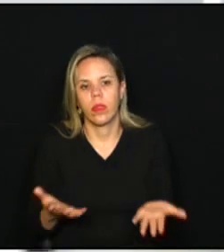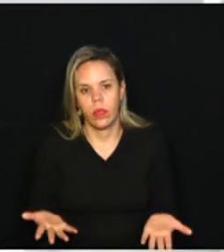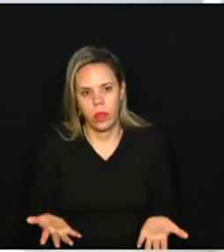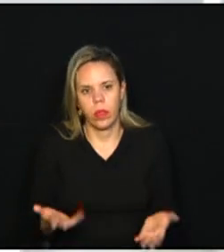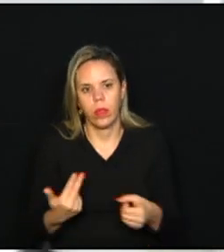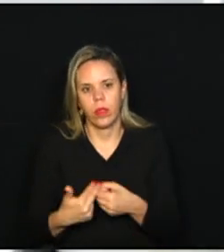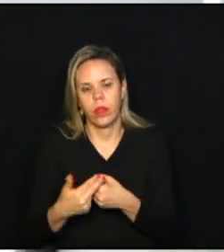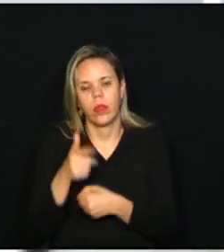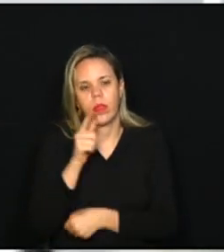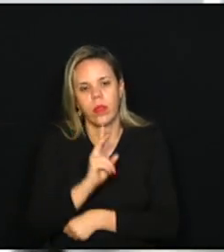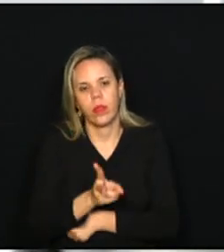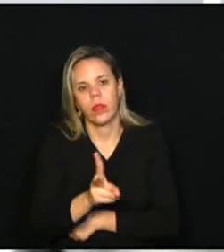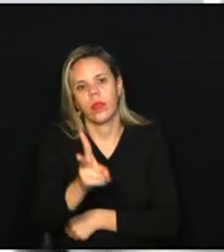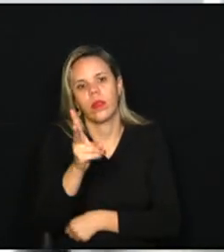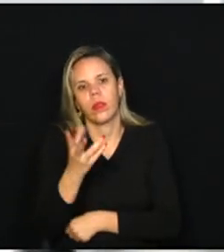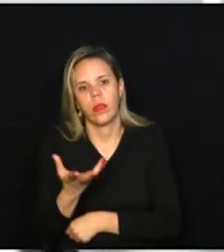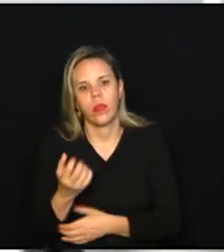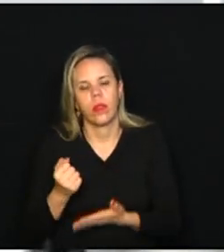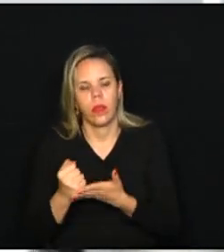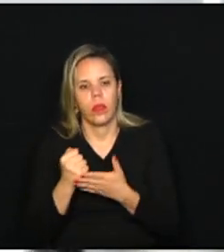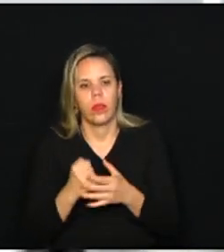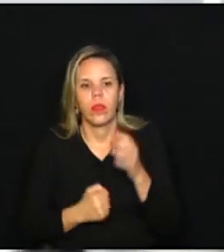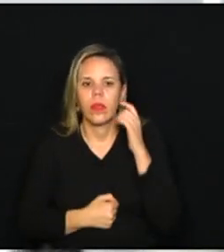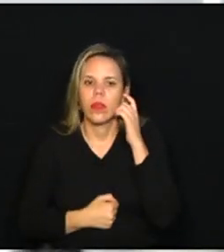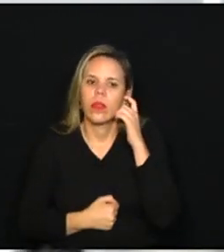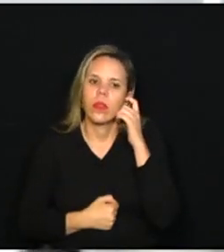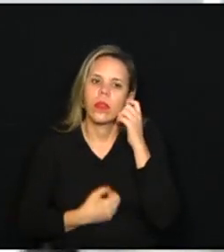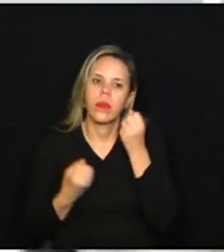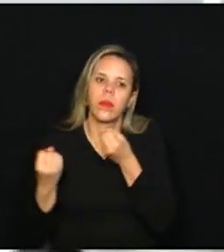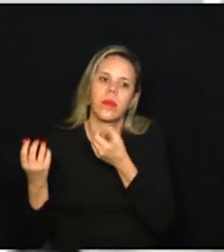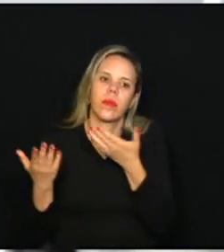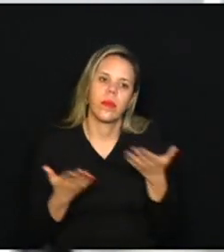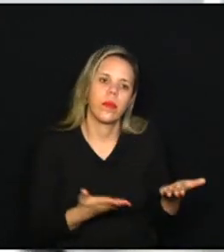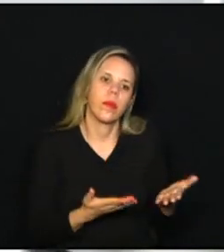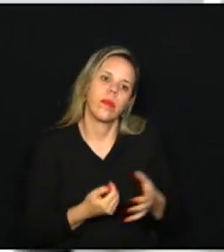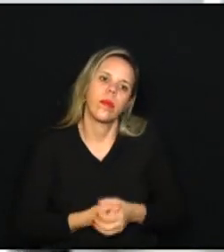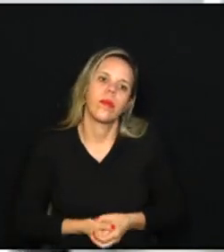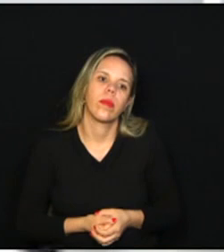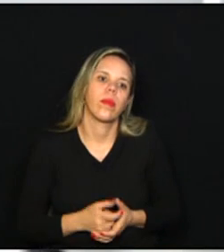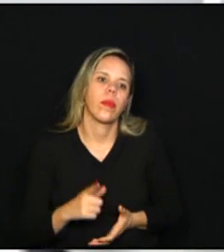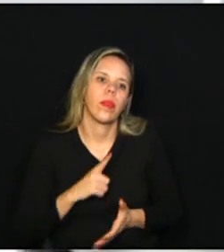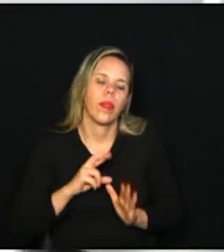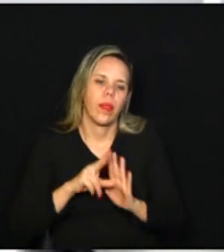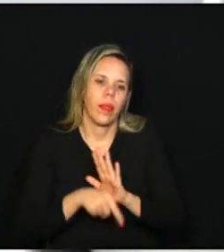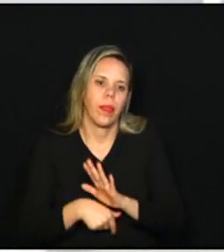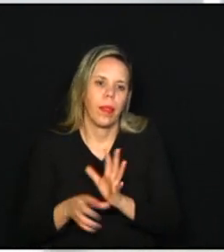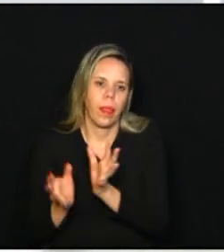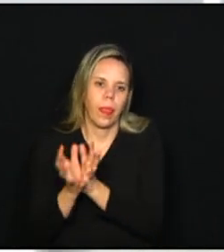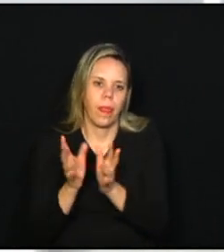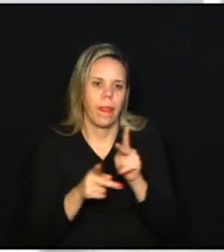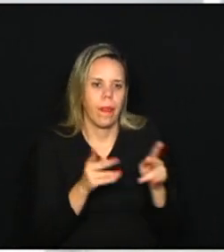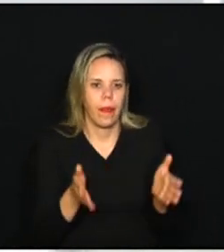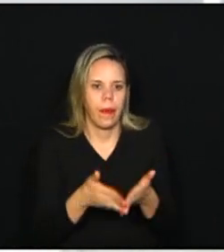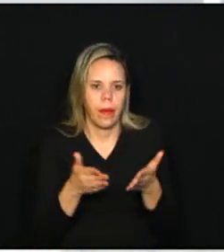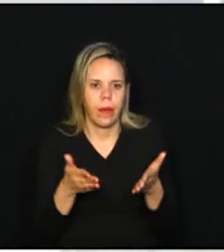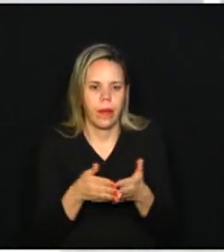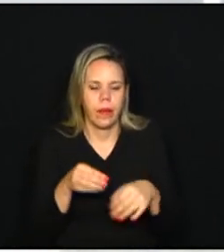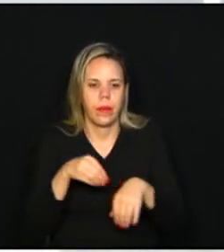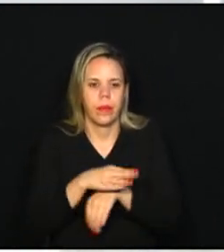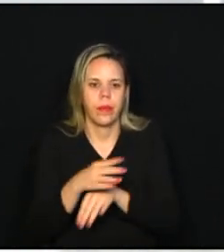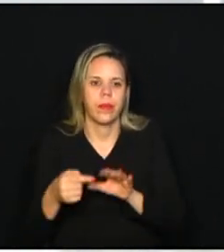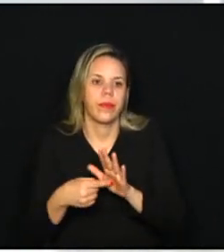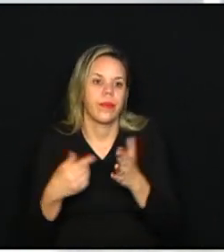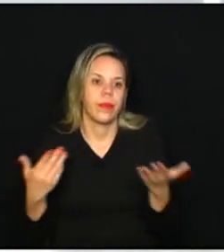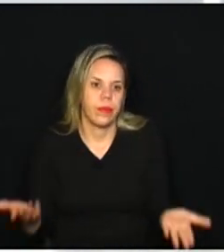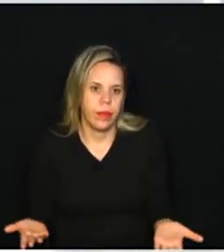Unicamp continuar querendo nos ajudar, será muito bem-vindo. Temos várias comunidades vulneráveis para indicar.